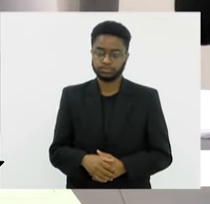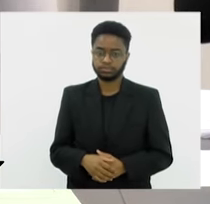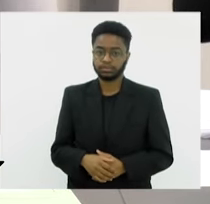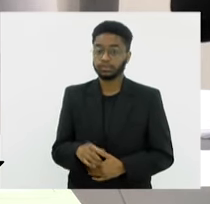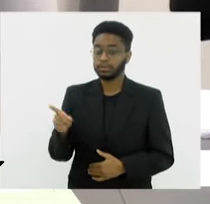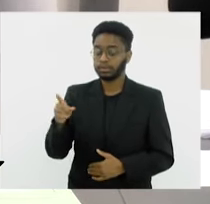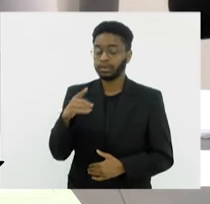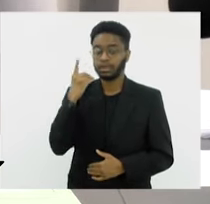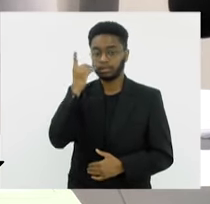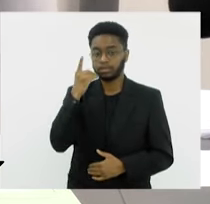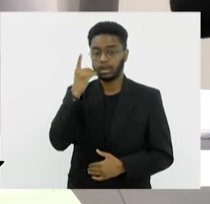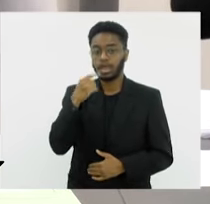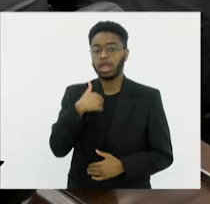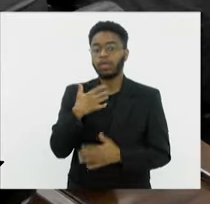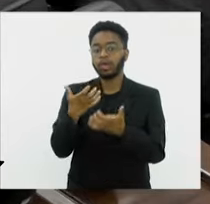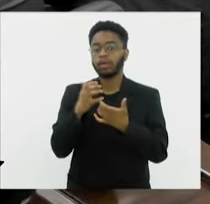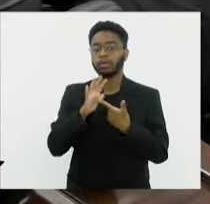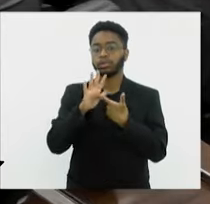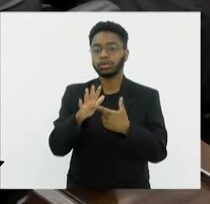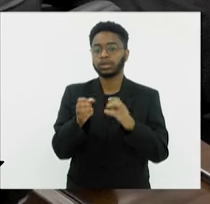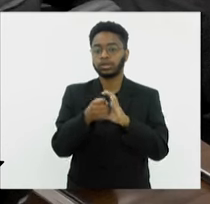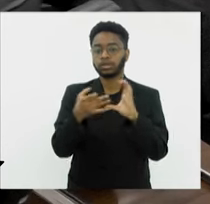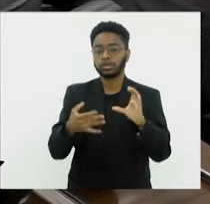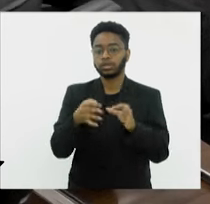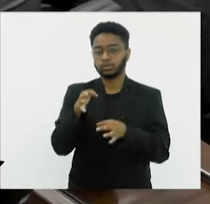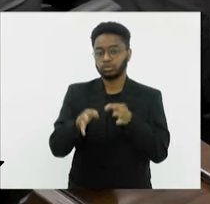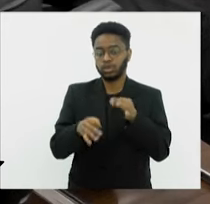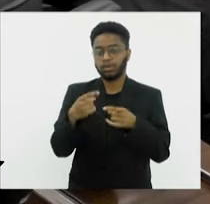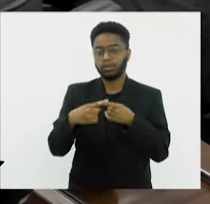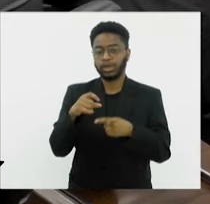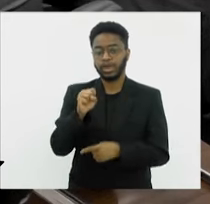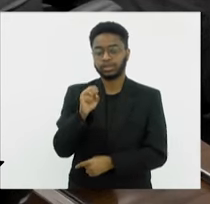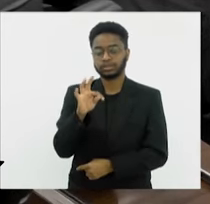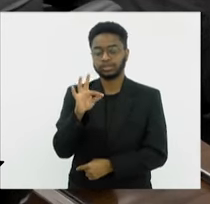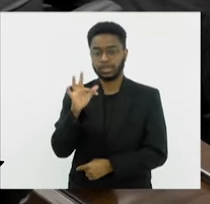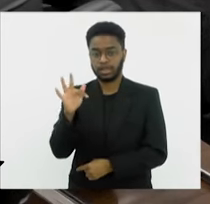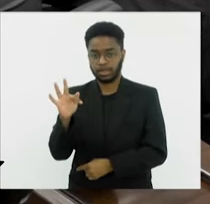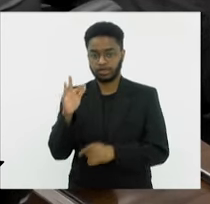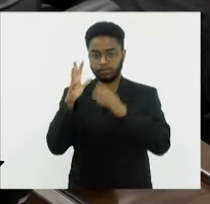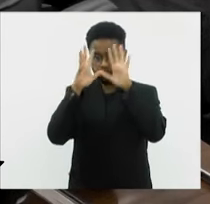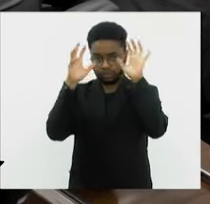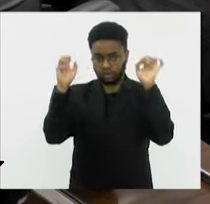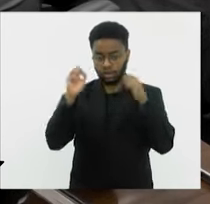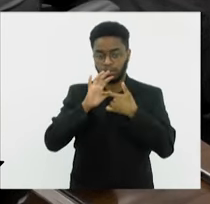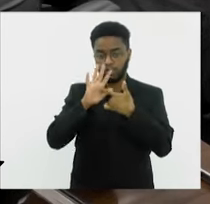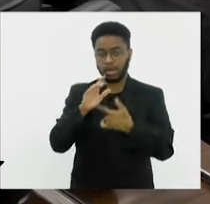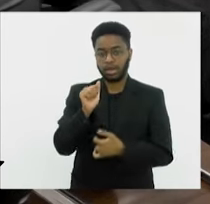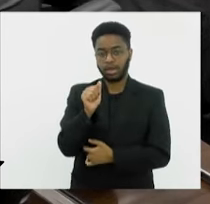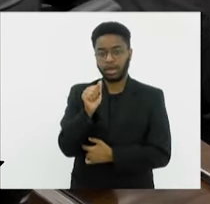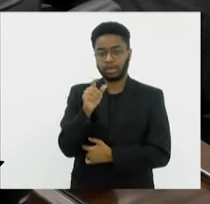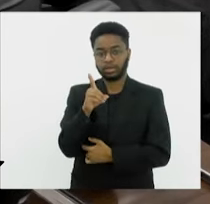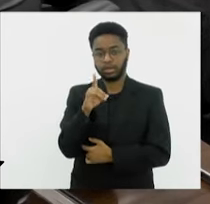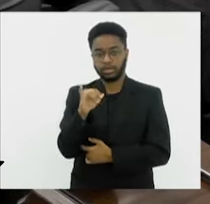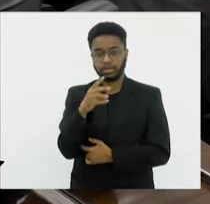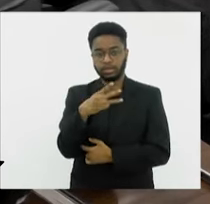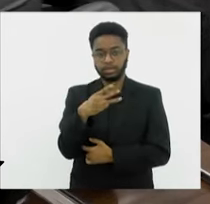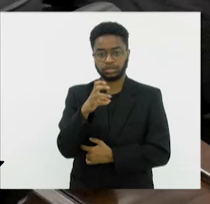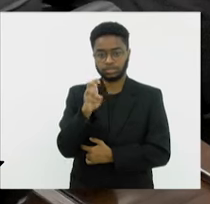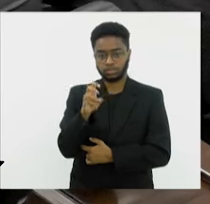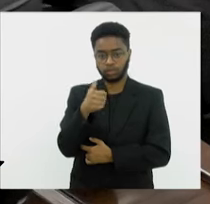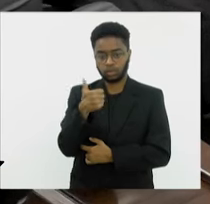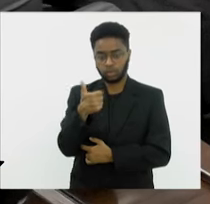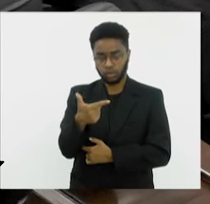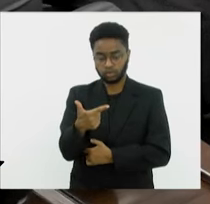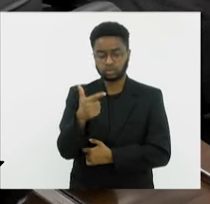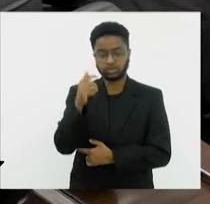de ressalvar um aspecto jurídico, que o Supremo Tribunal Federal, na ADI 3512 do Espírito Santo,